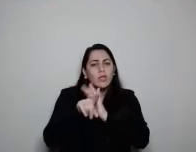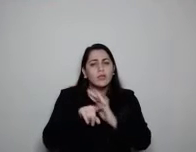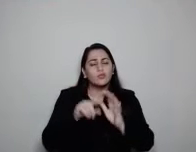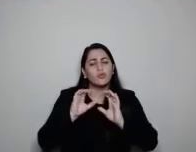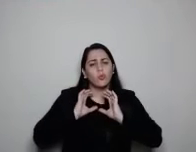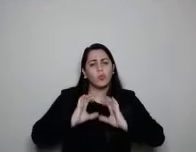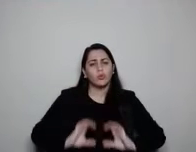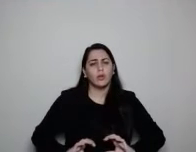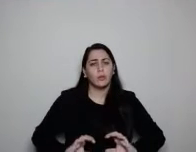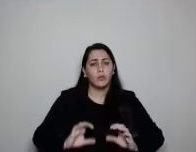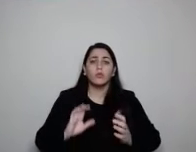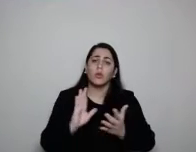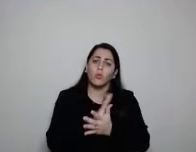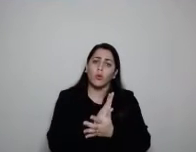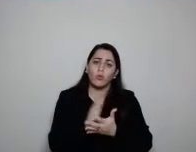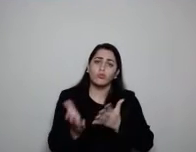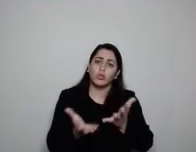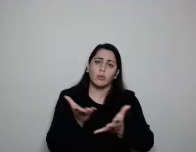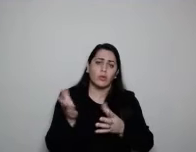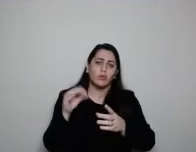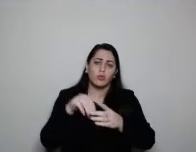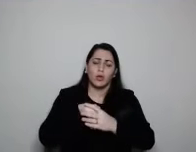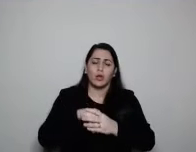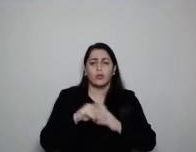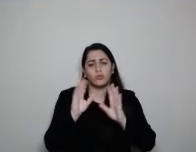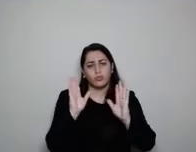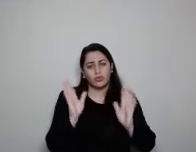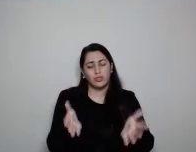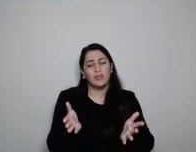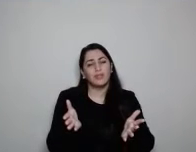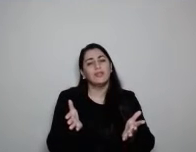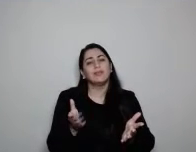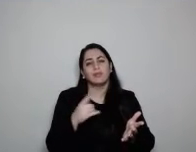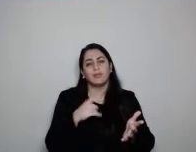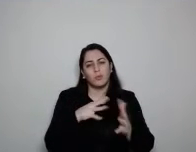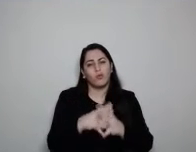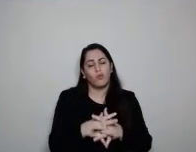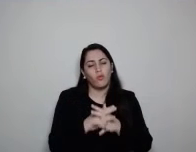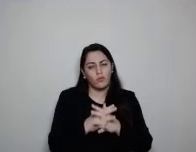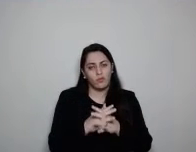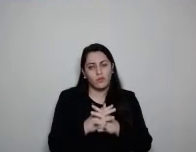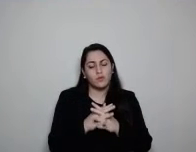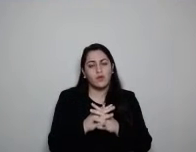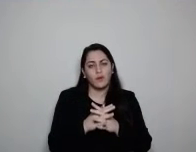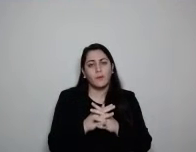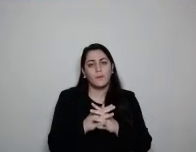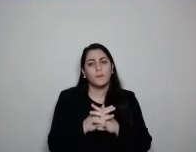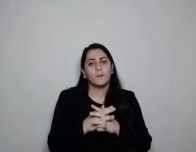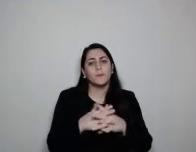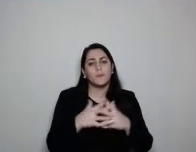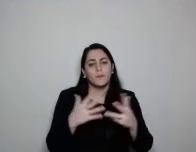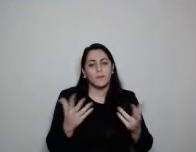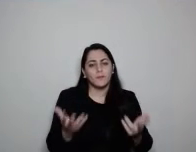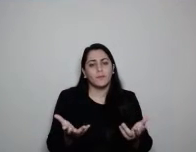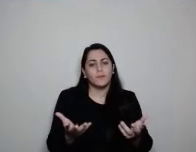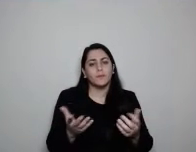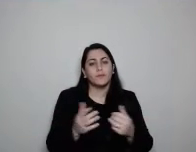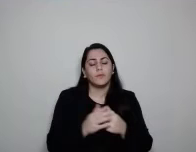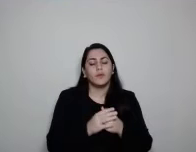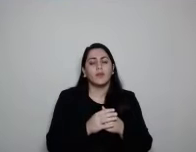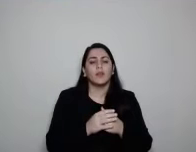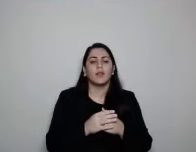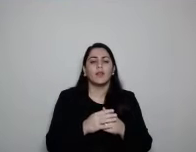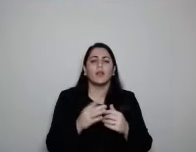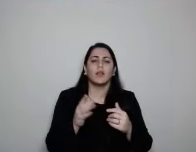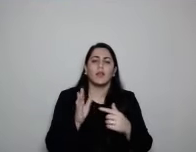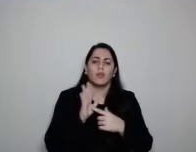aí. Então, assim, aí gerou realmente essa confusão, mas por isso que a interpretação que eu fiz foi nesse sentido de decotar e